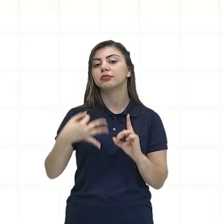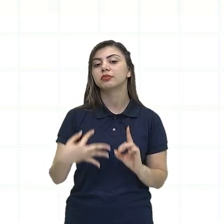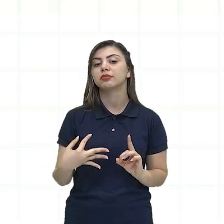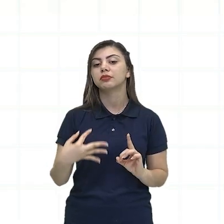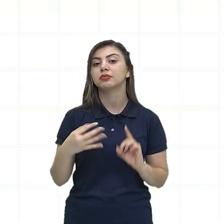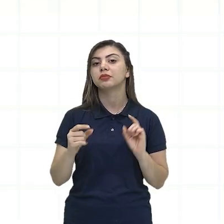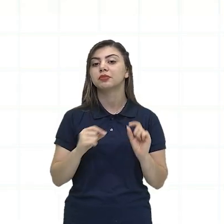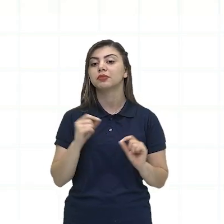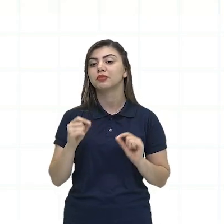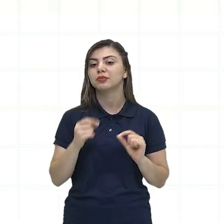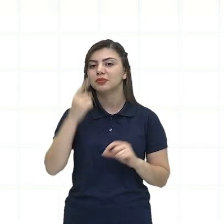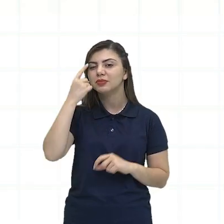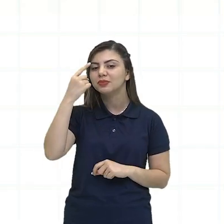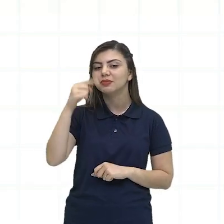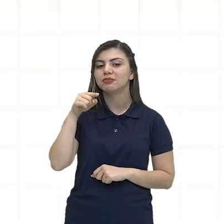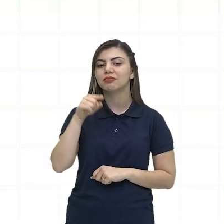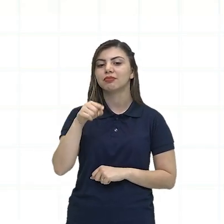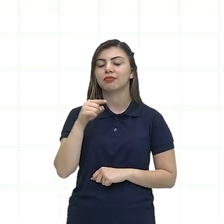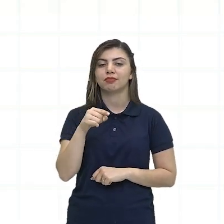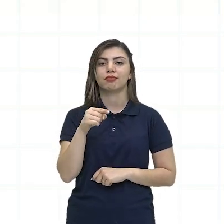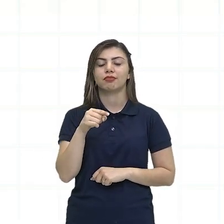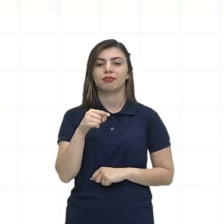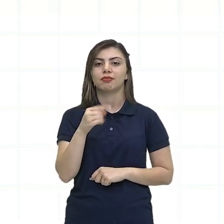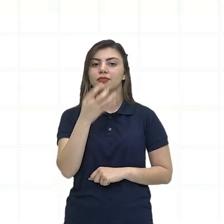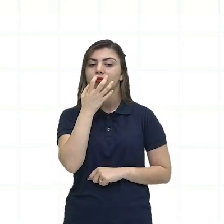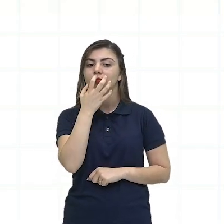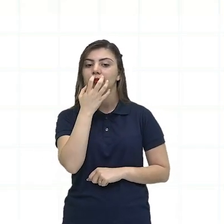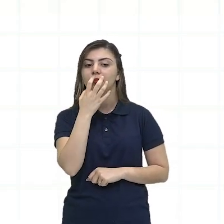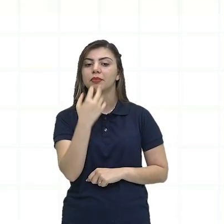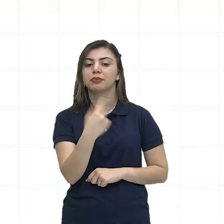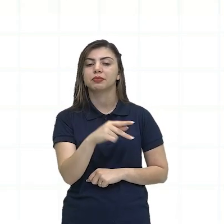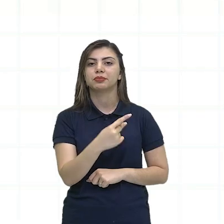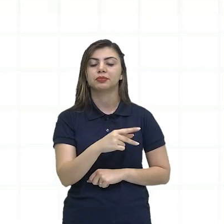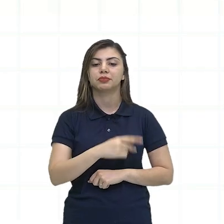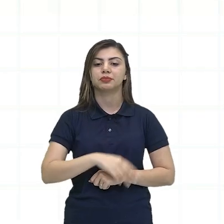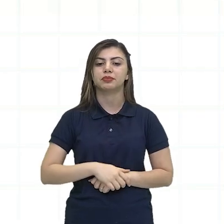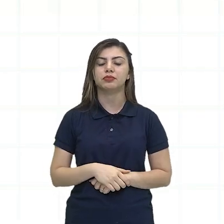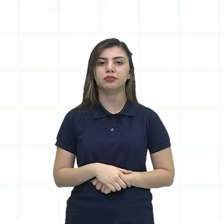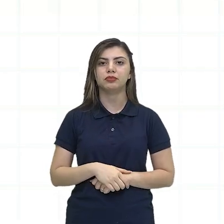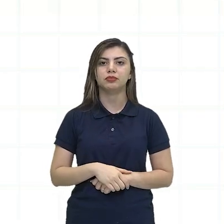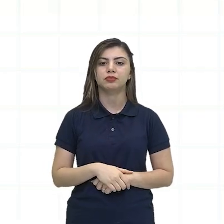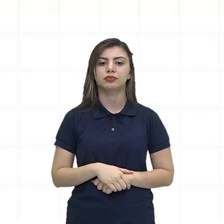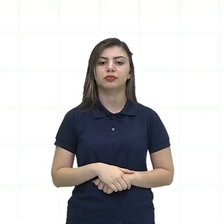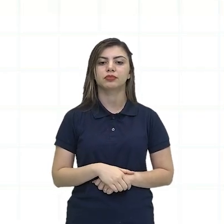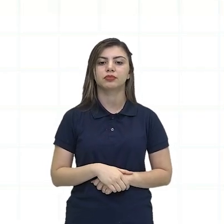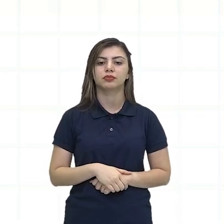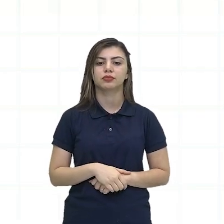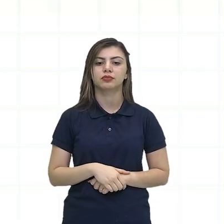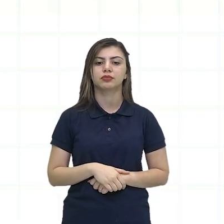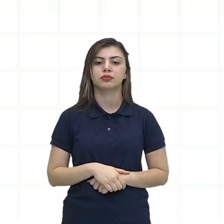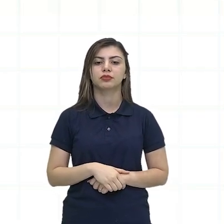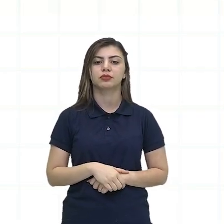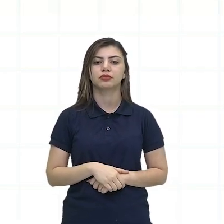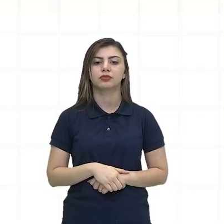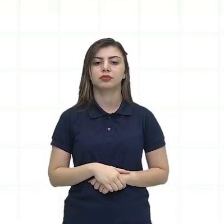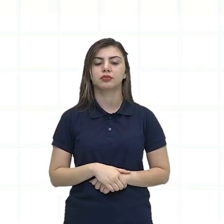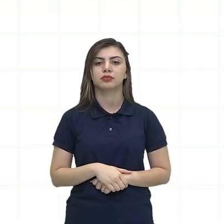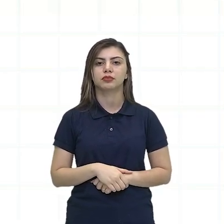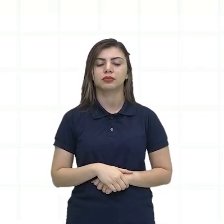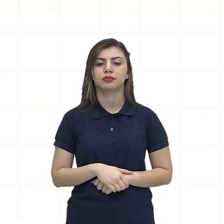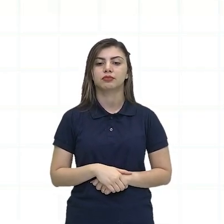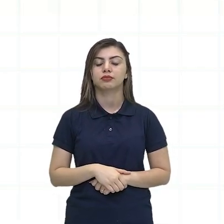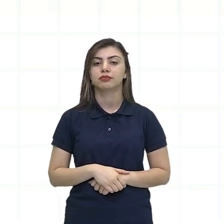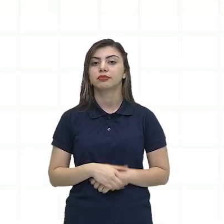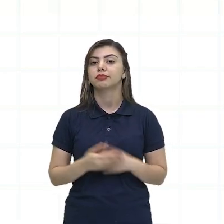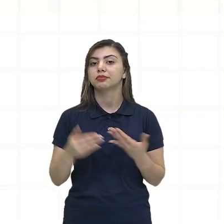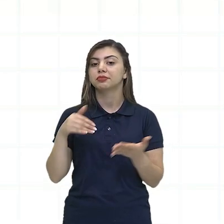O Willie. O Willie é o cachorrinho dele. Então, my dog is Willie. It is black and white. E